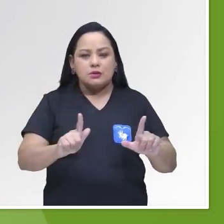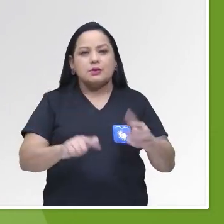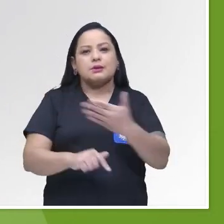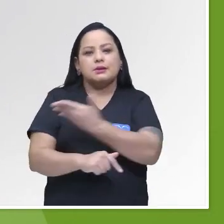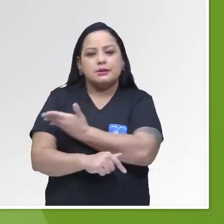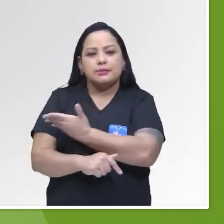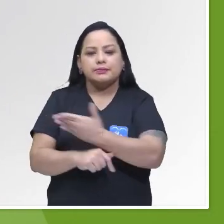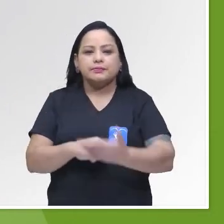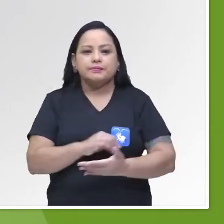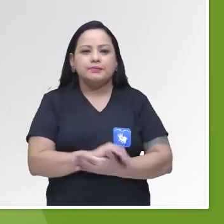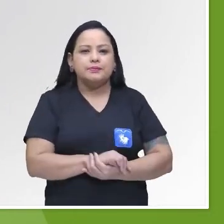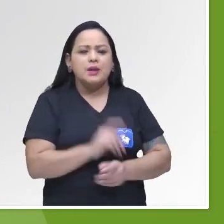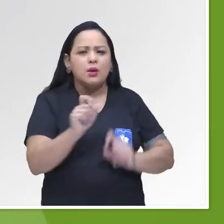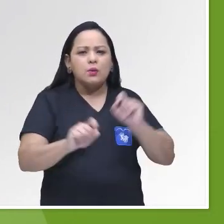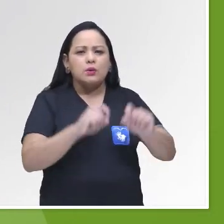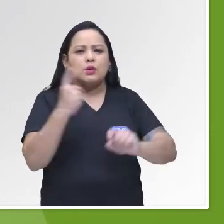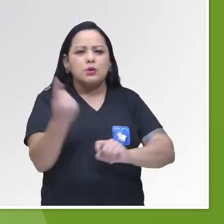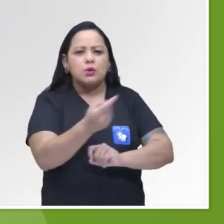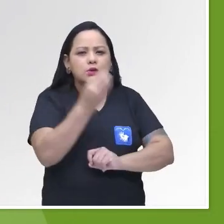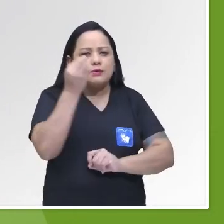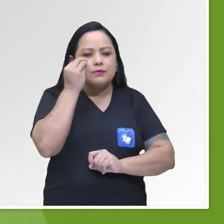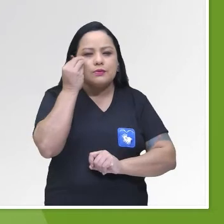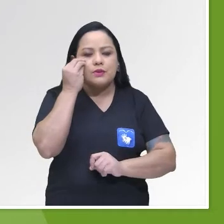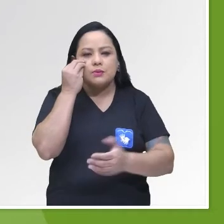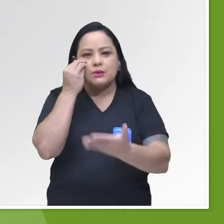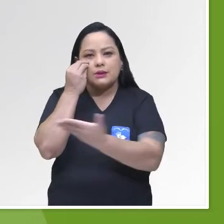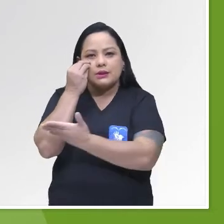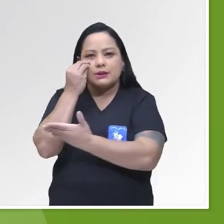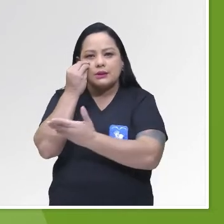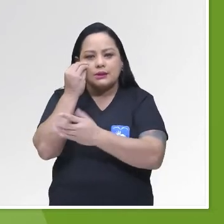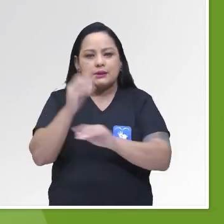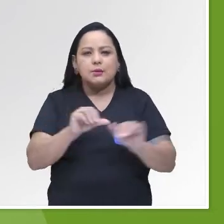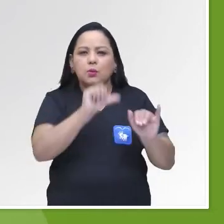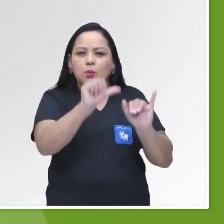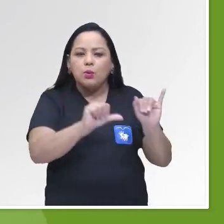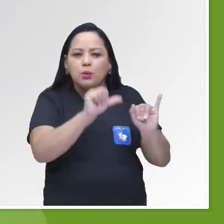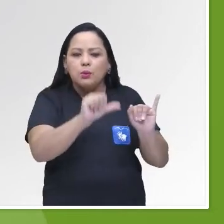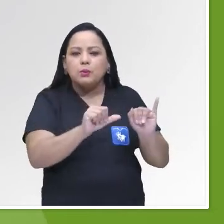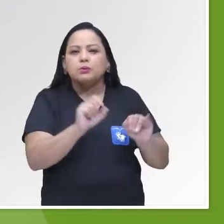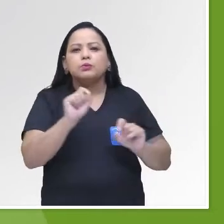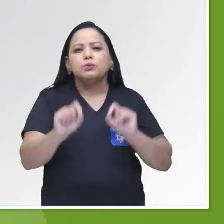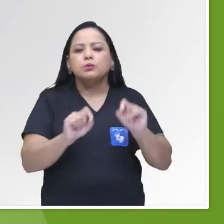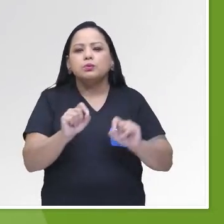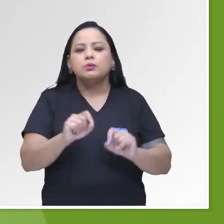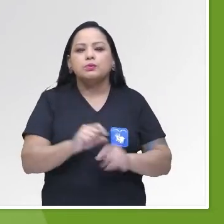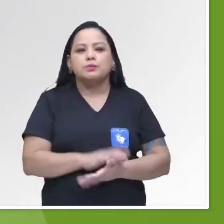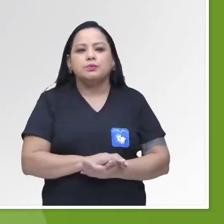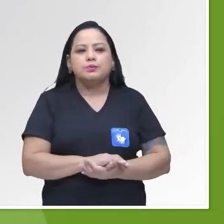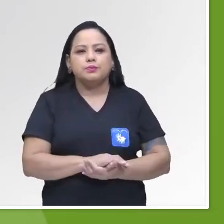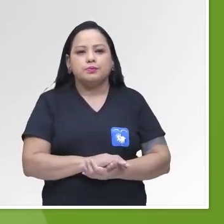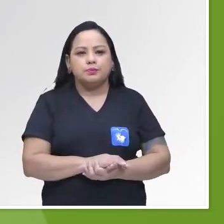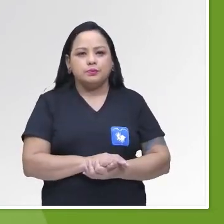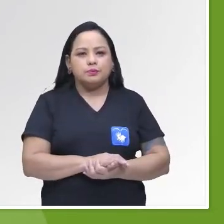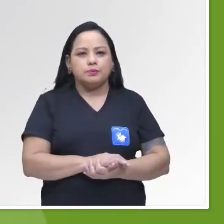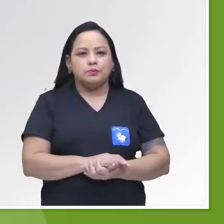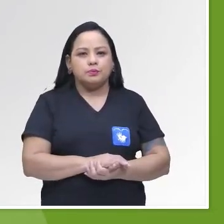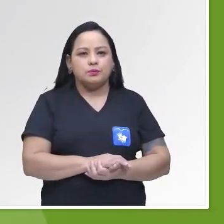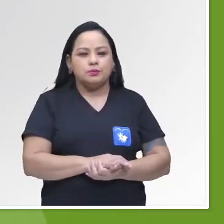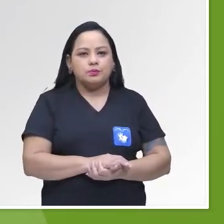bom? Então, o que a gente observa nessa reação química? Que no lado